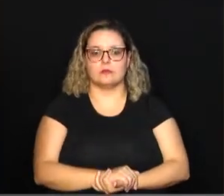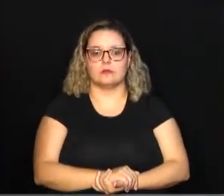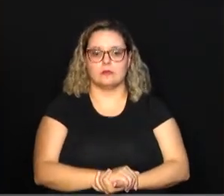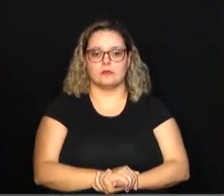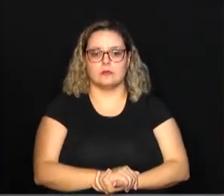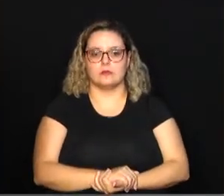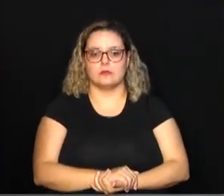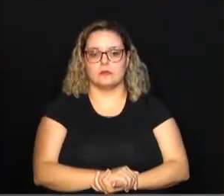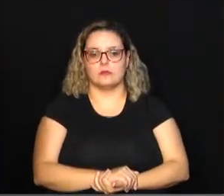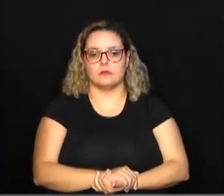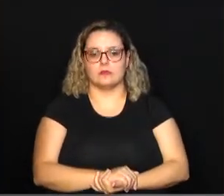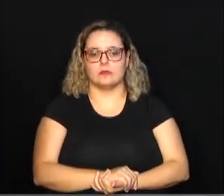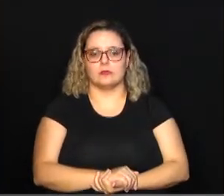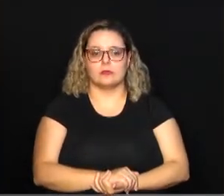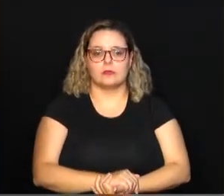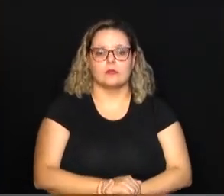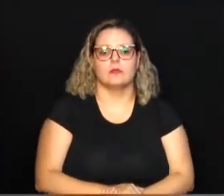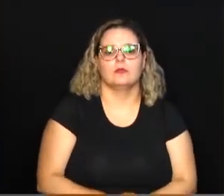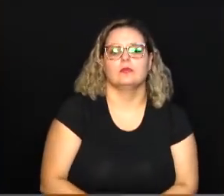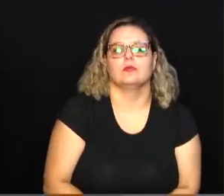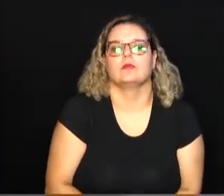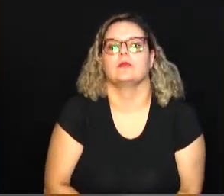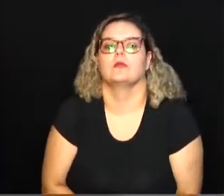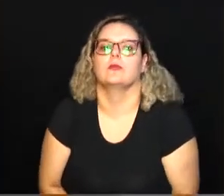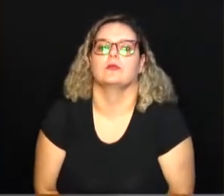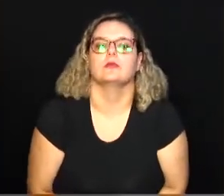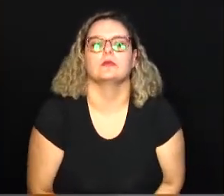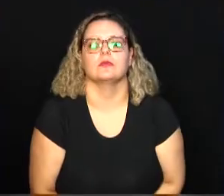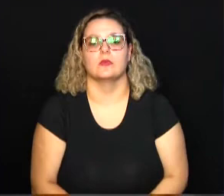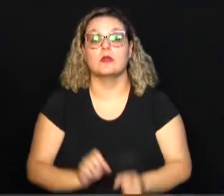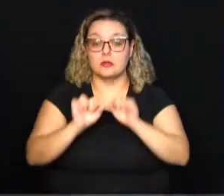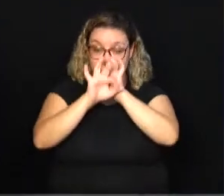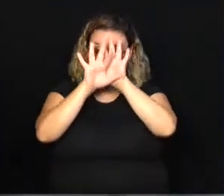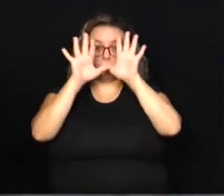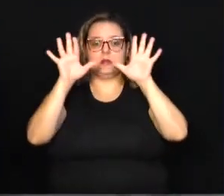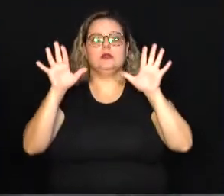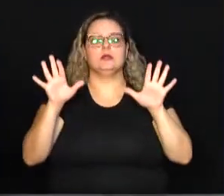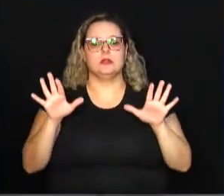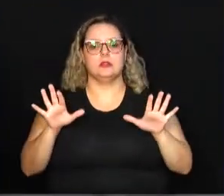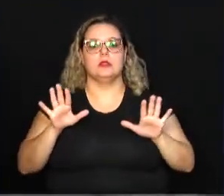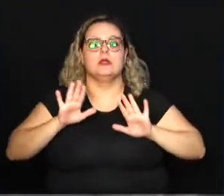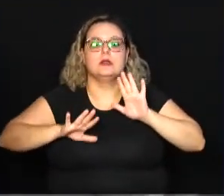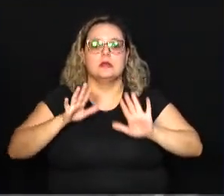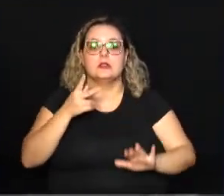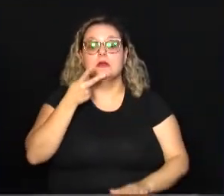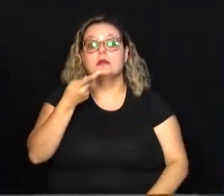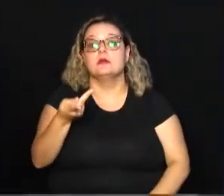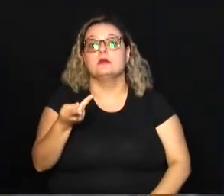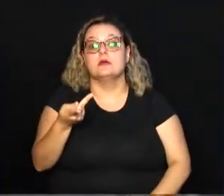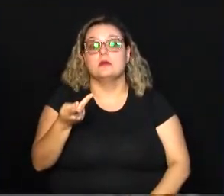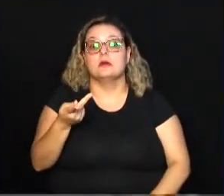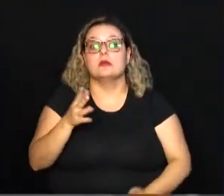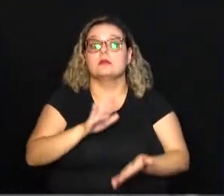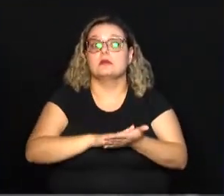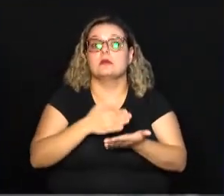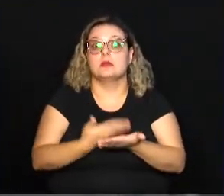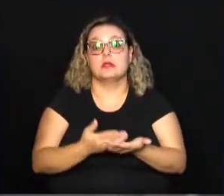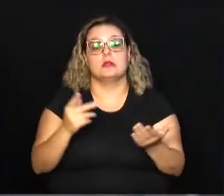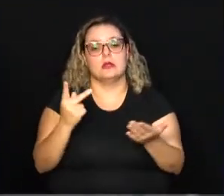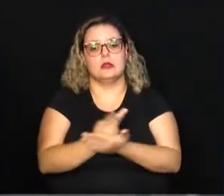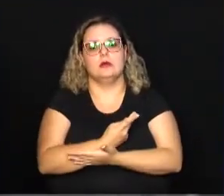então. Quanto ao oxigênio, vamos deixar bem claro uma coisa, senão às vezes a minha fala pode ser mal interpretada. Nós temos problema com